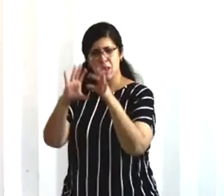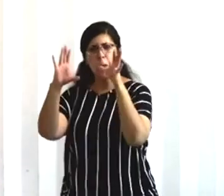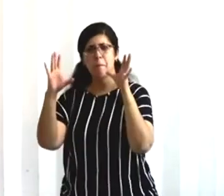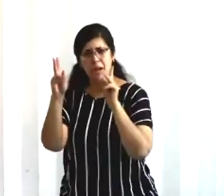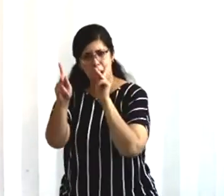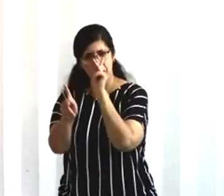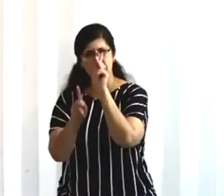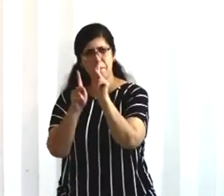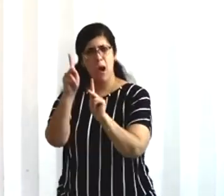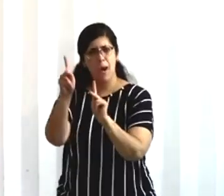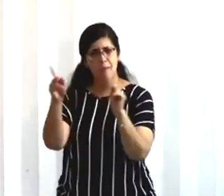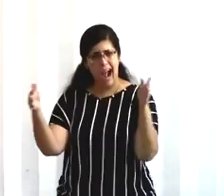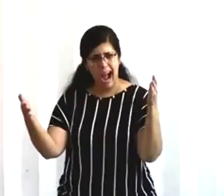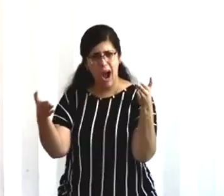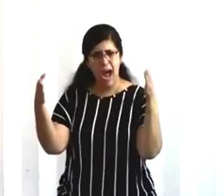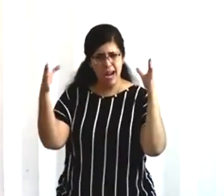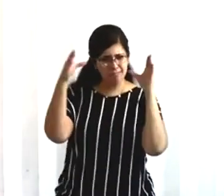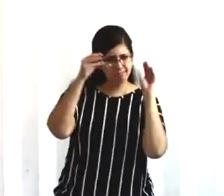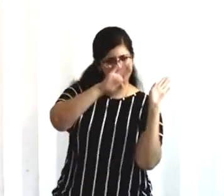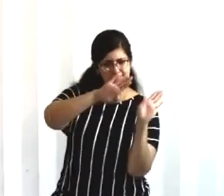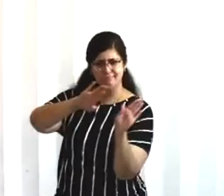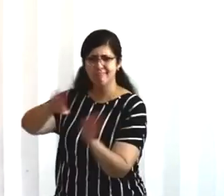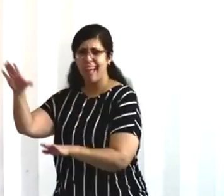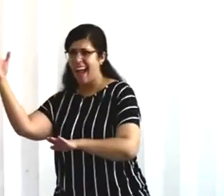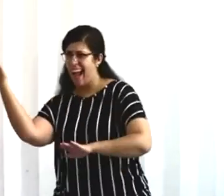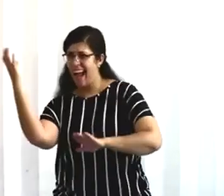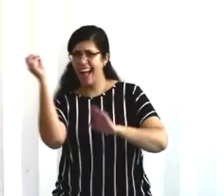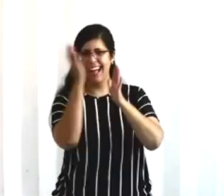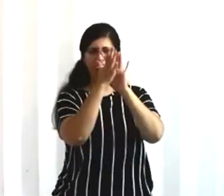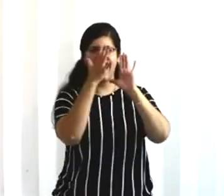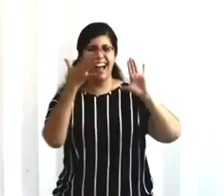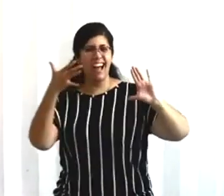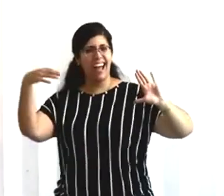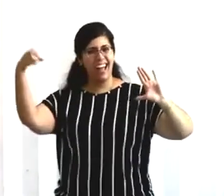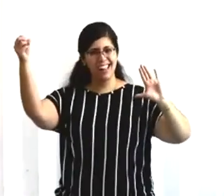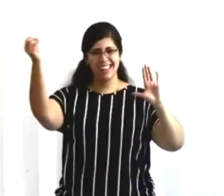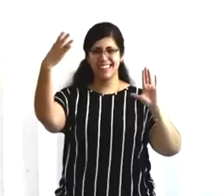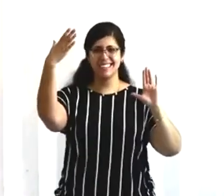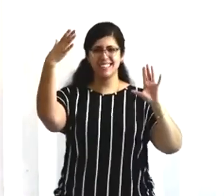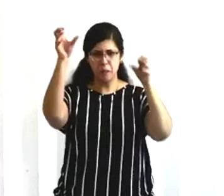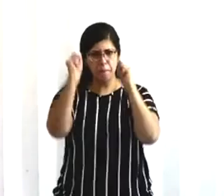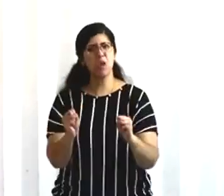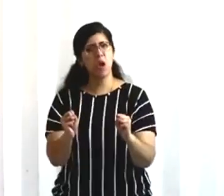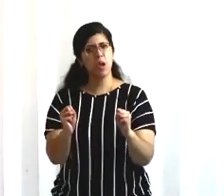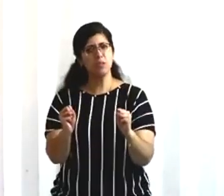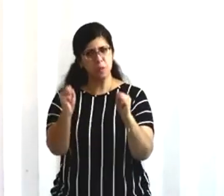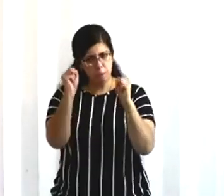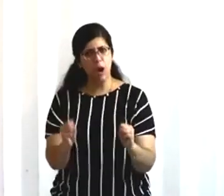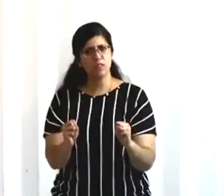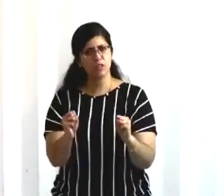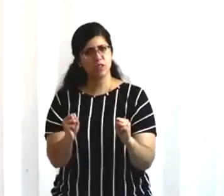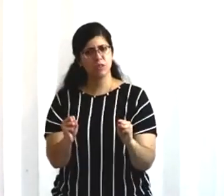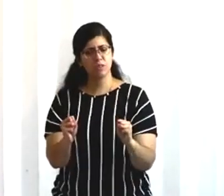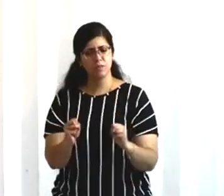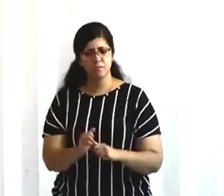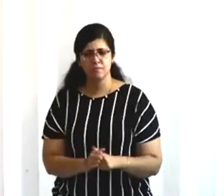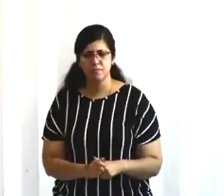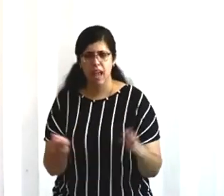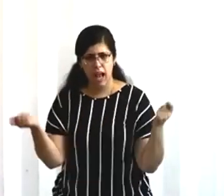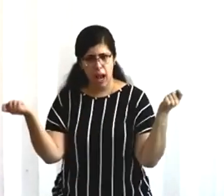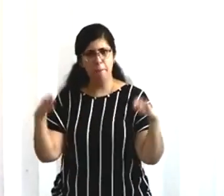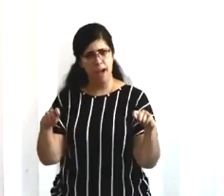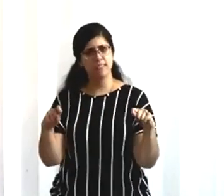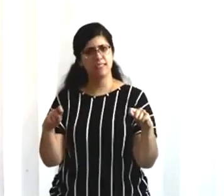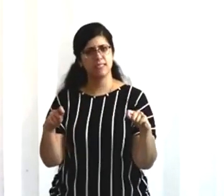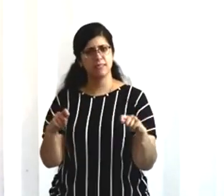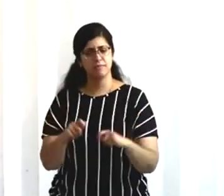povo das trevas. Ele é o único poderoso capaz de fazer isso, por isso que Ele é o Deus forte. Mas não